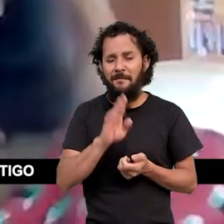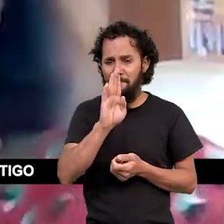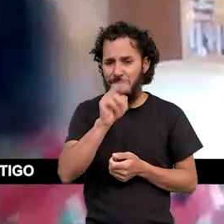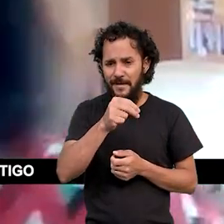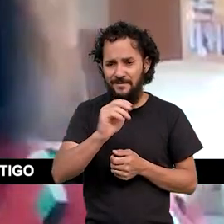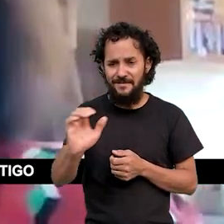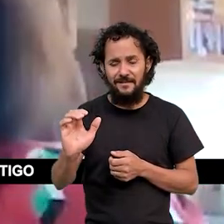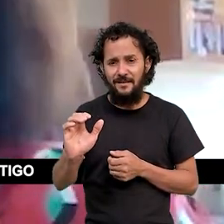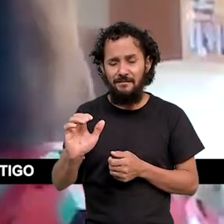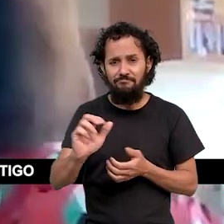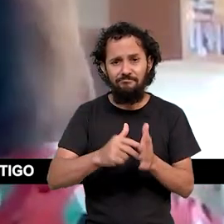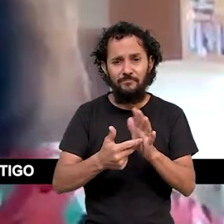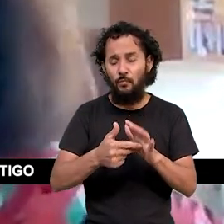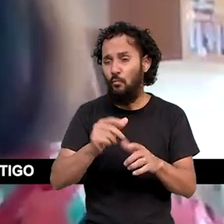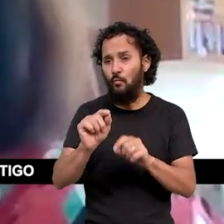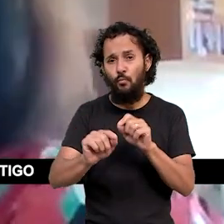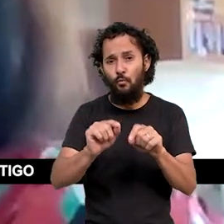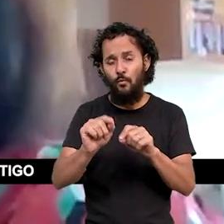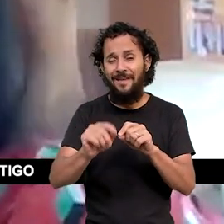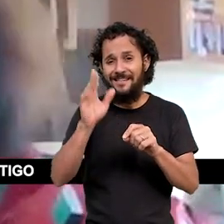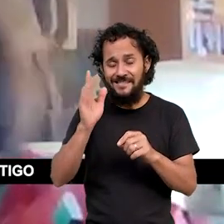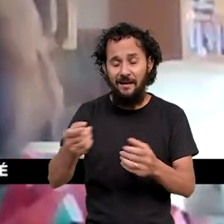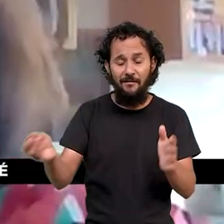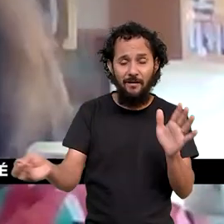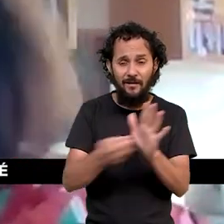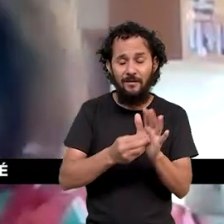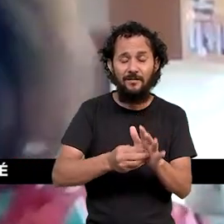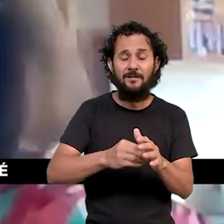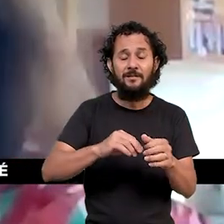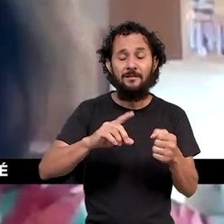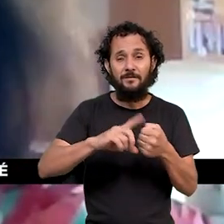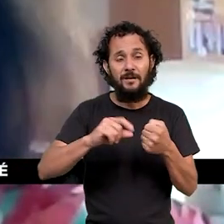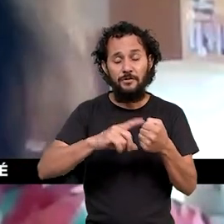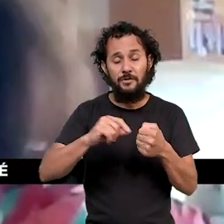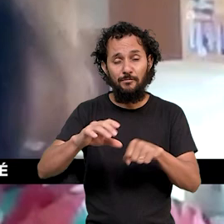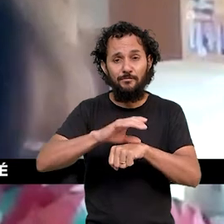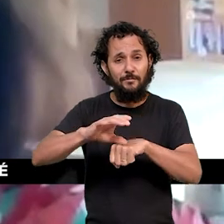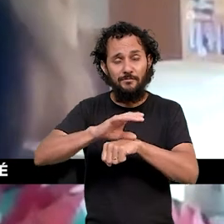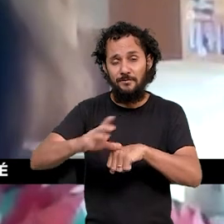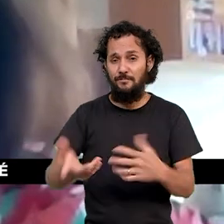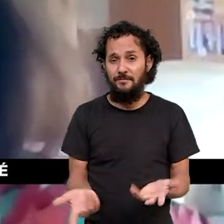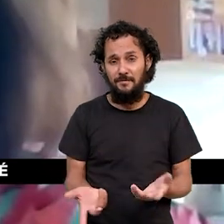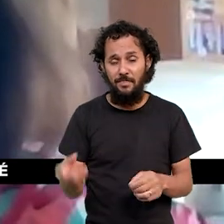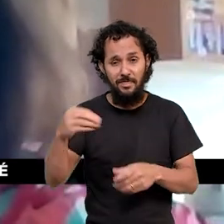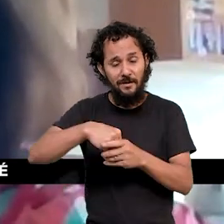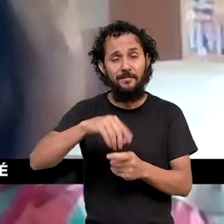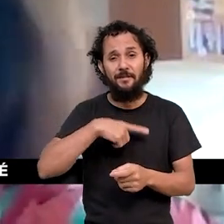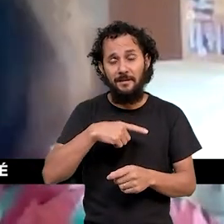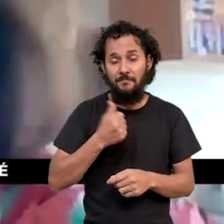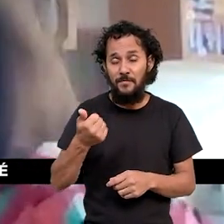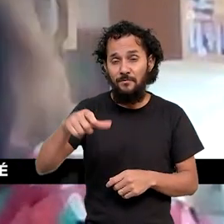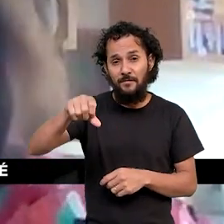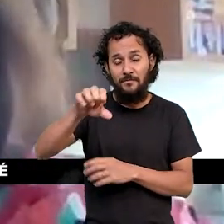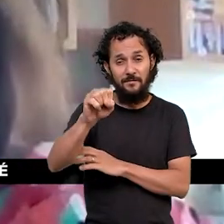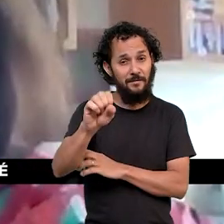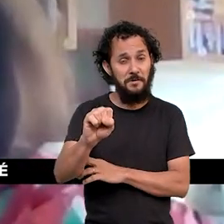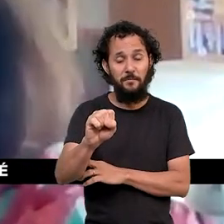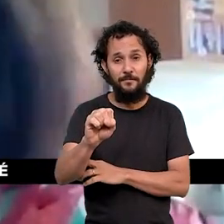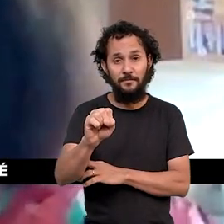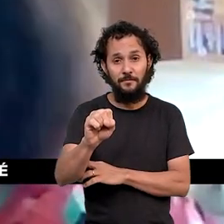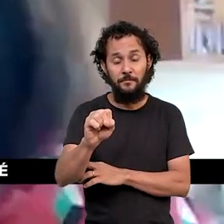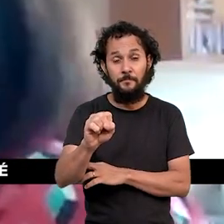A BNCC, ela foi determinada já no artigo 214 da Constituição Federal, em